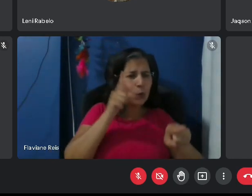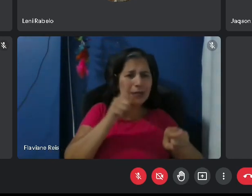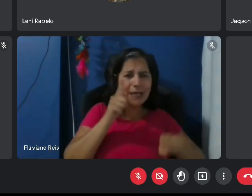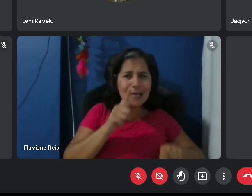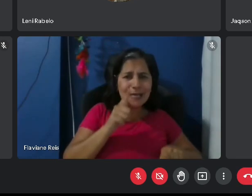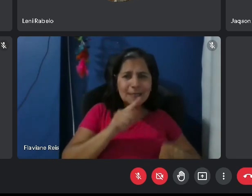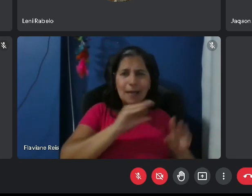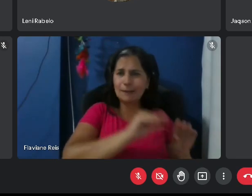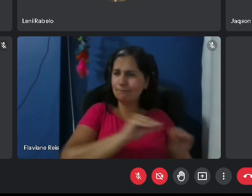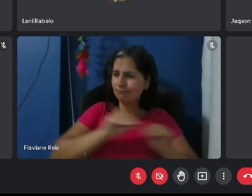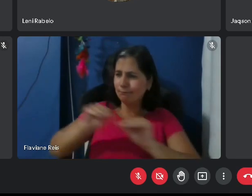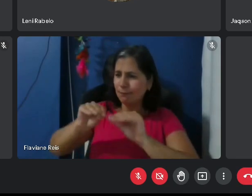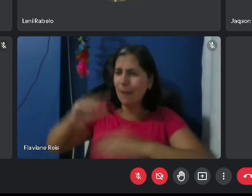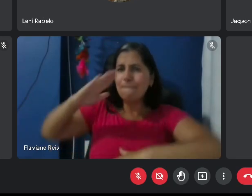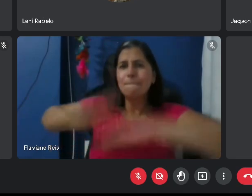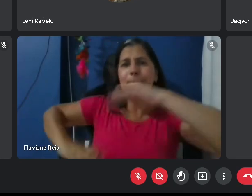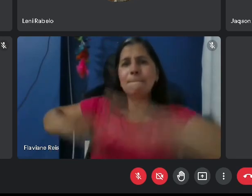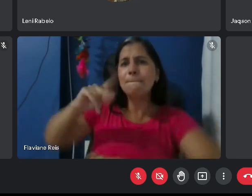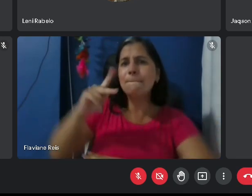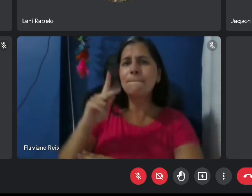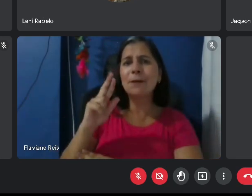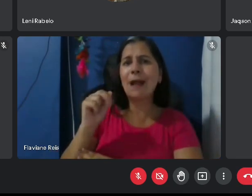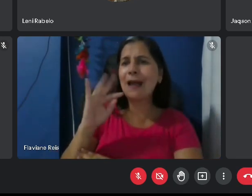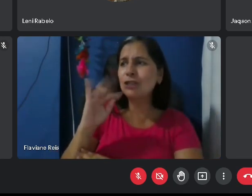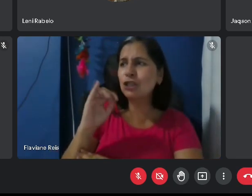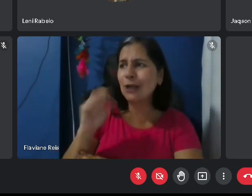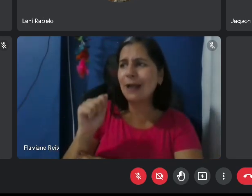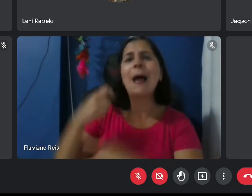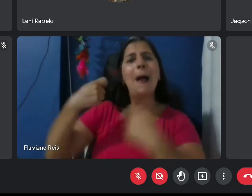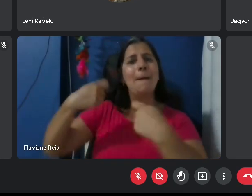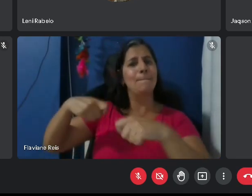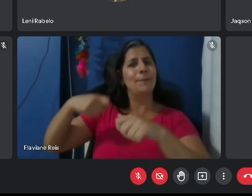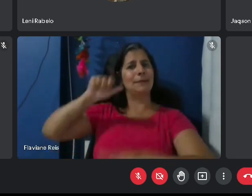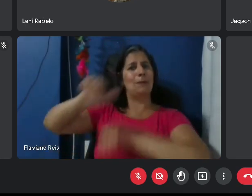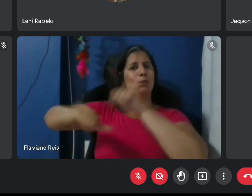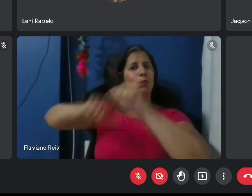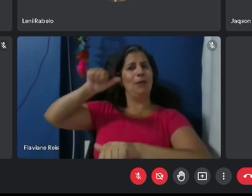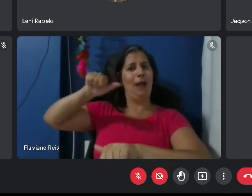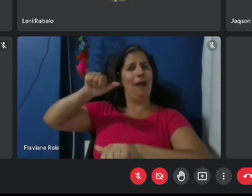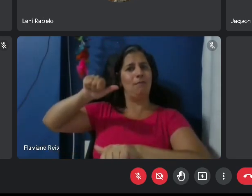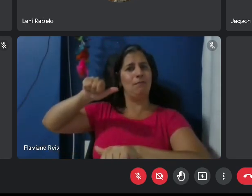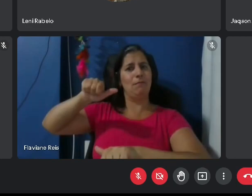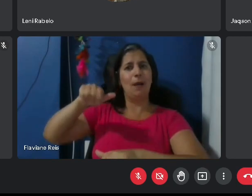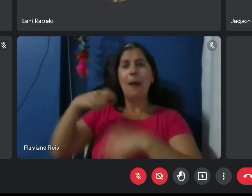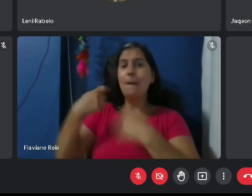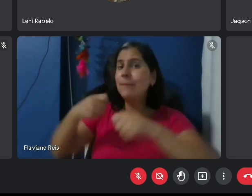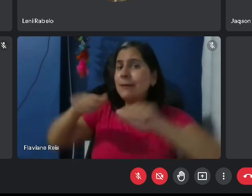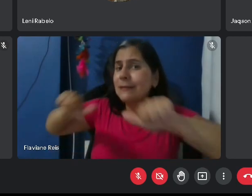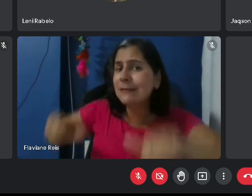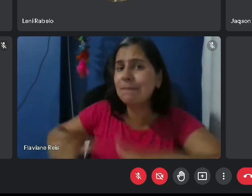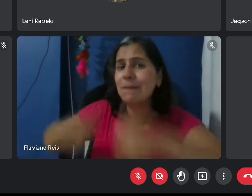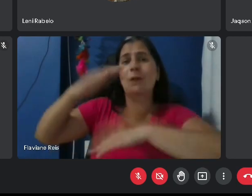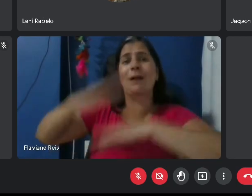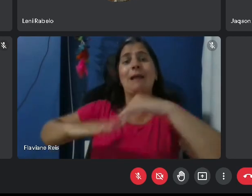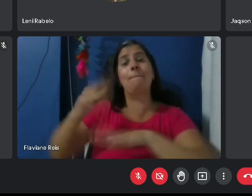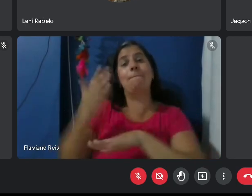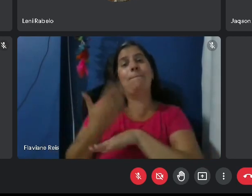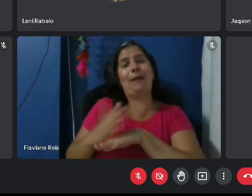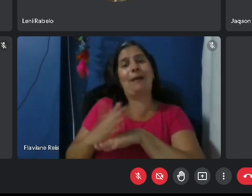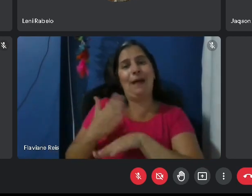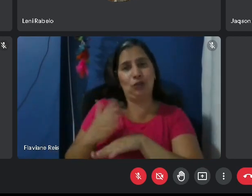importante que a gente precisa visualizar, que a gente precisa conquistar dentro dessa prática, são as